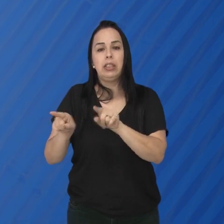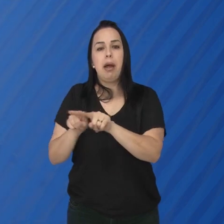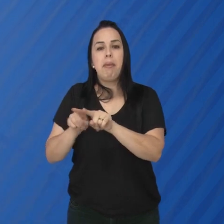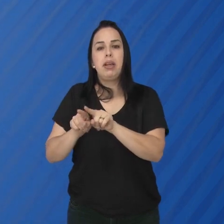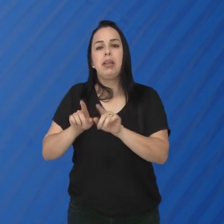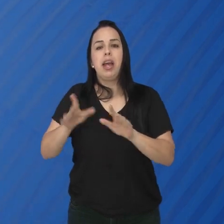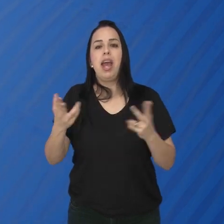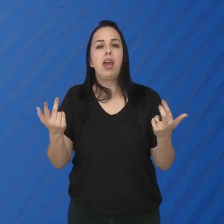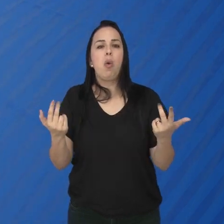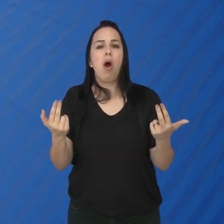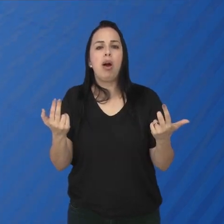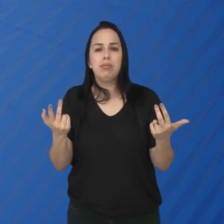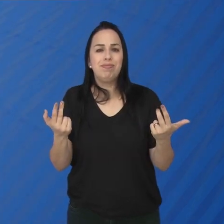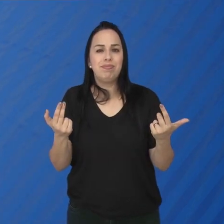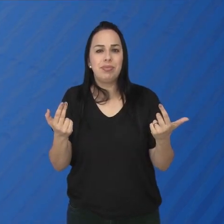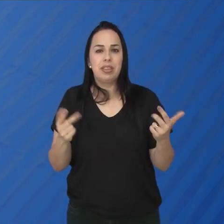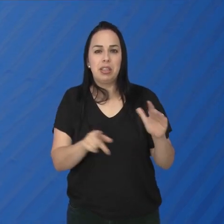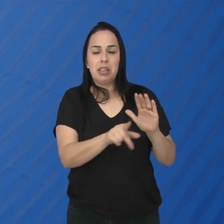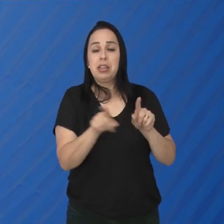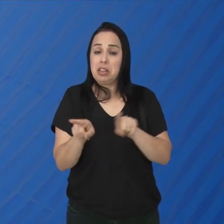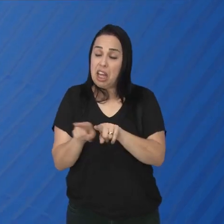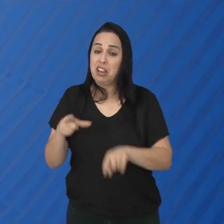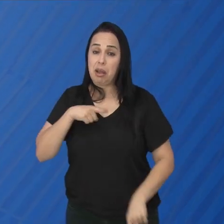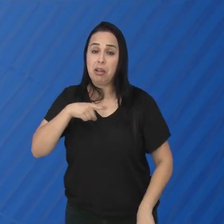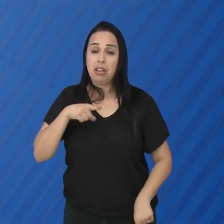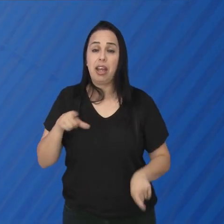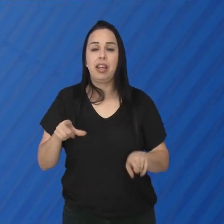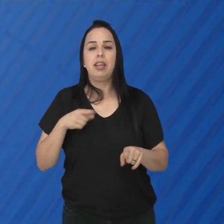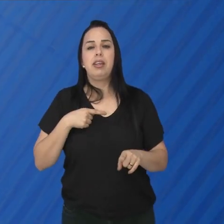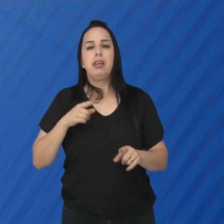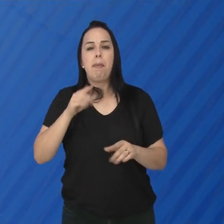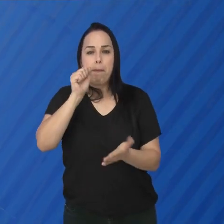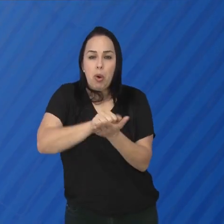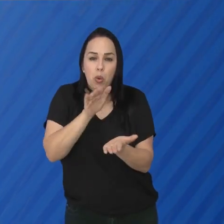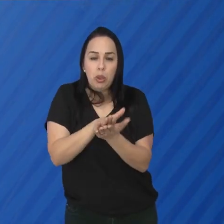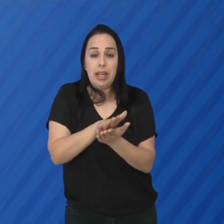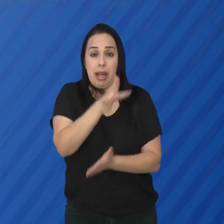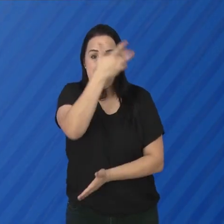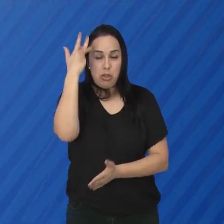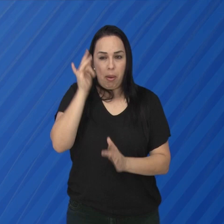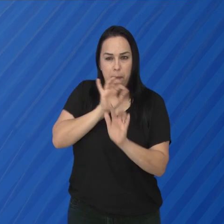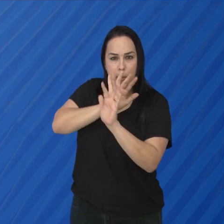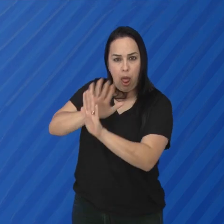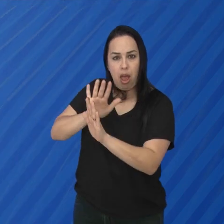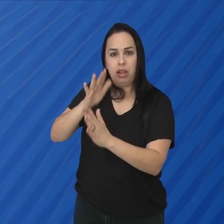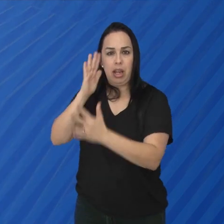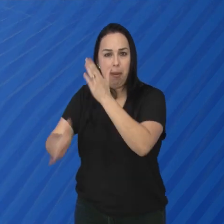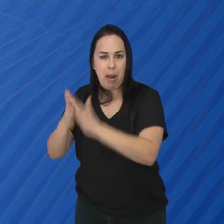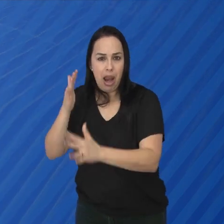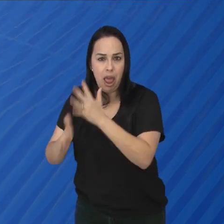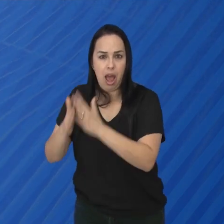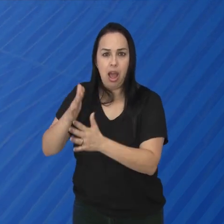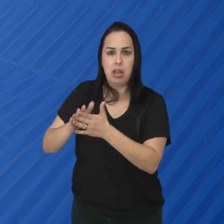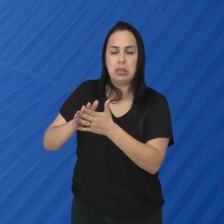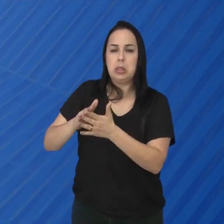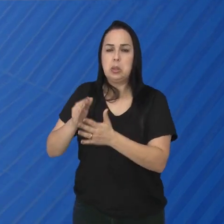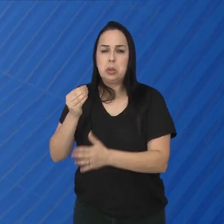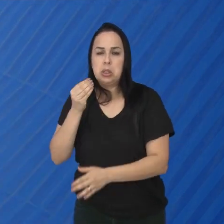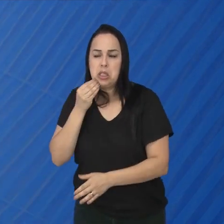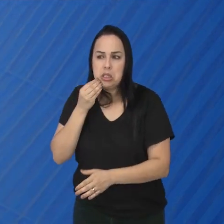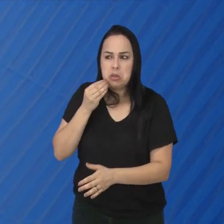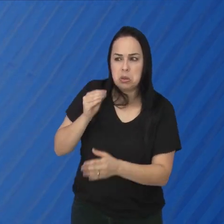do ano passado segue a mesma linha e determina multas para quem invadir, impedir ou perturbar